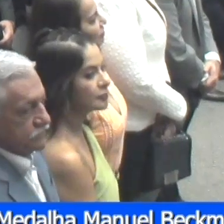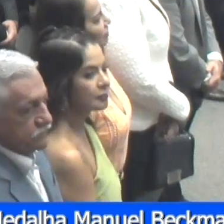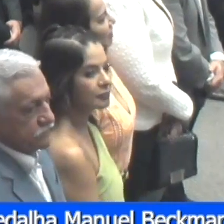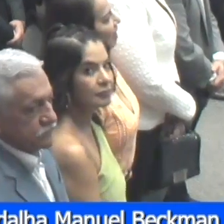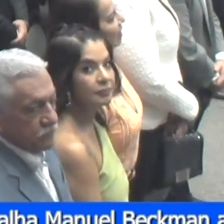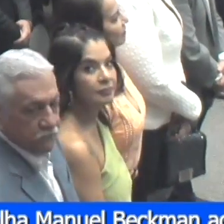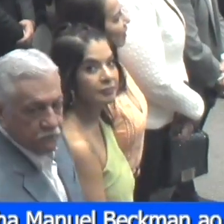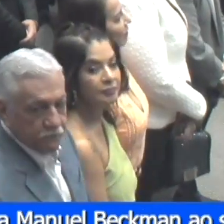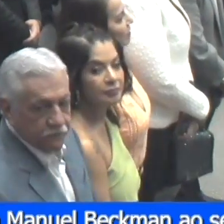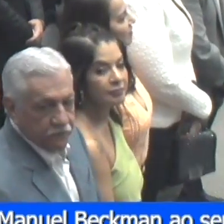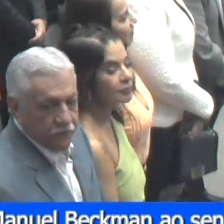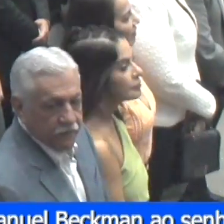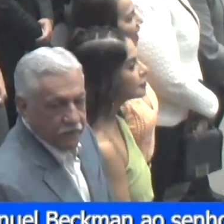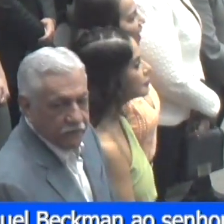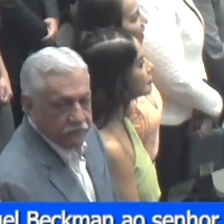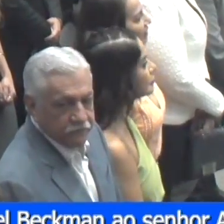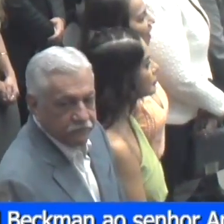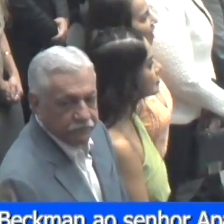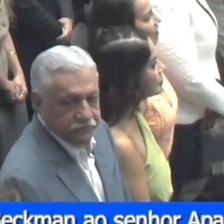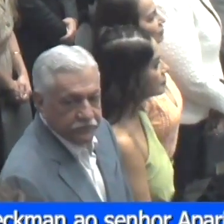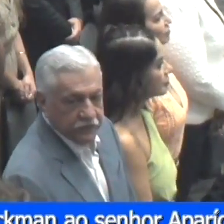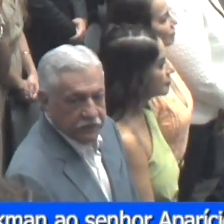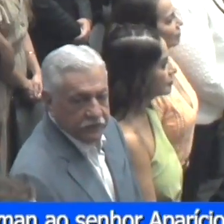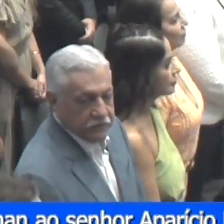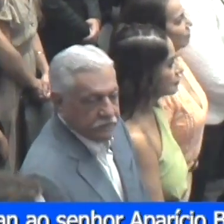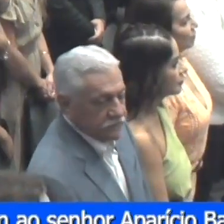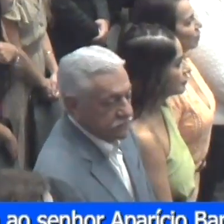surgia do direito a luz dourada.